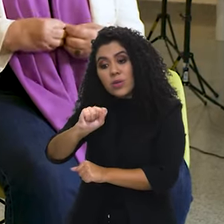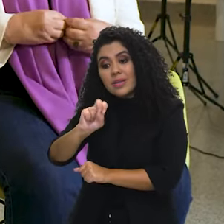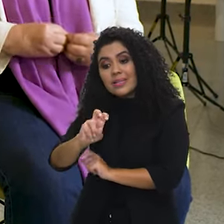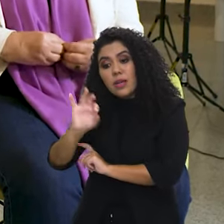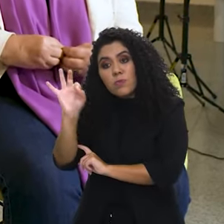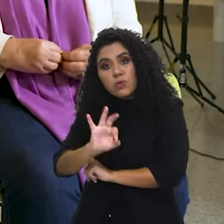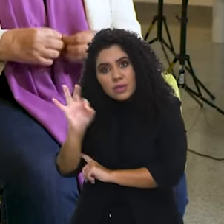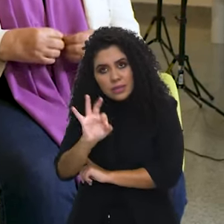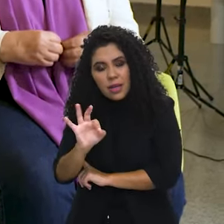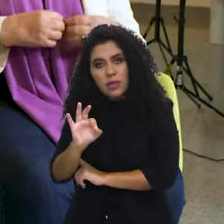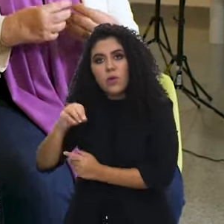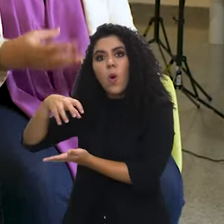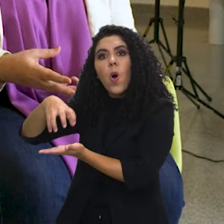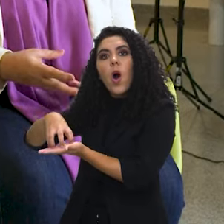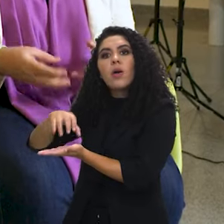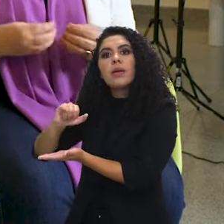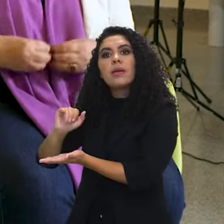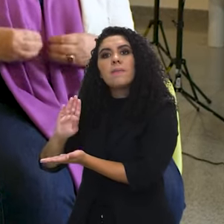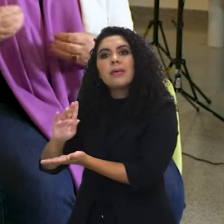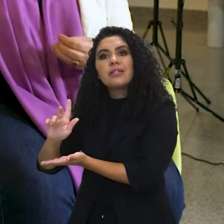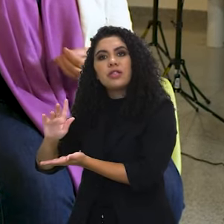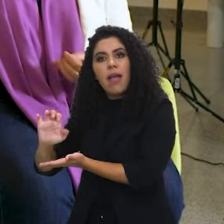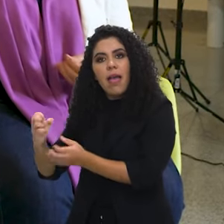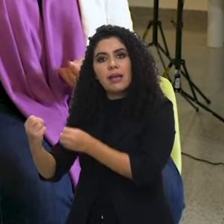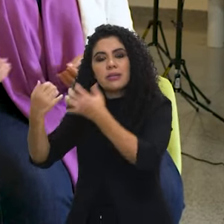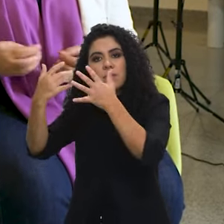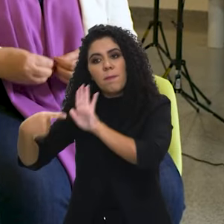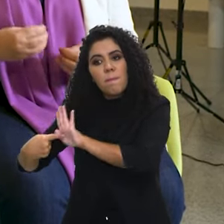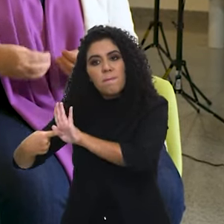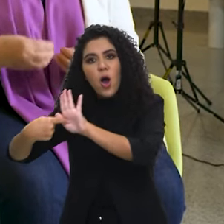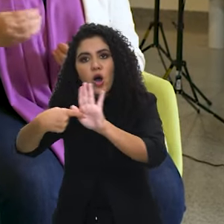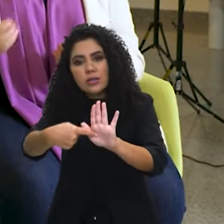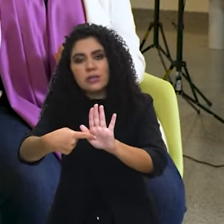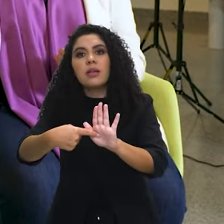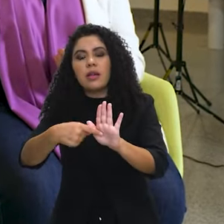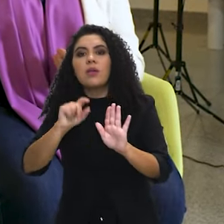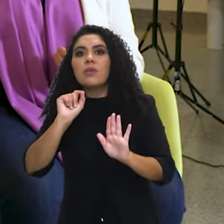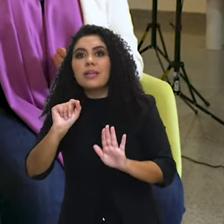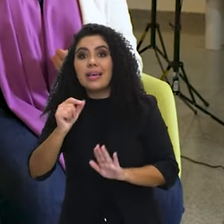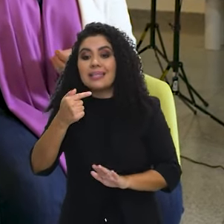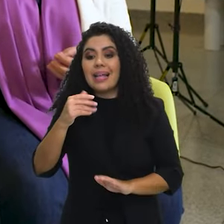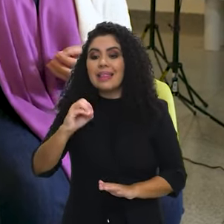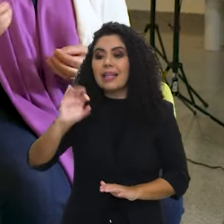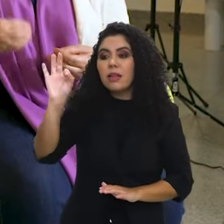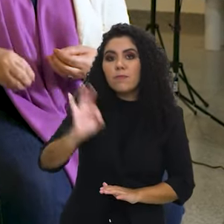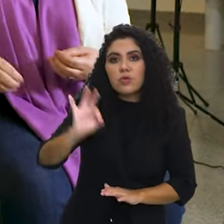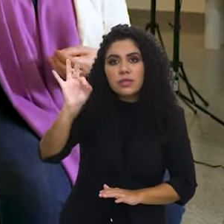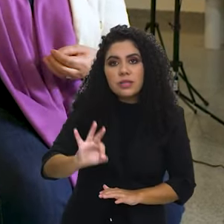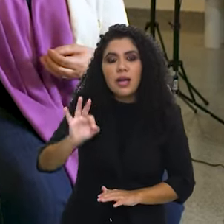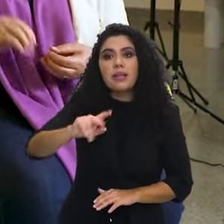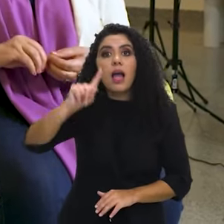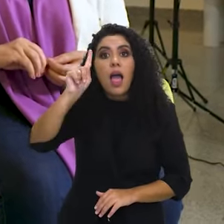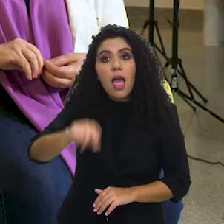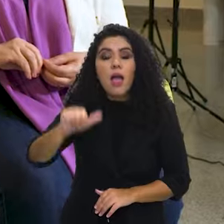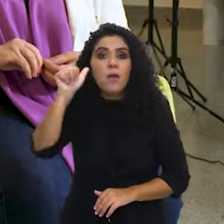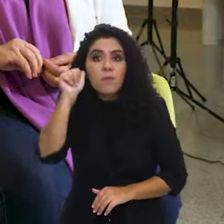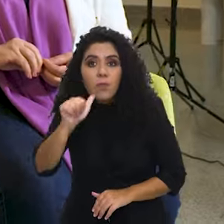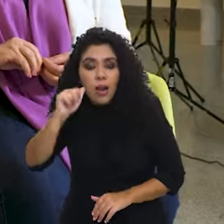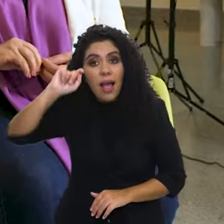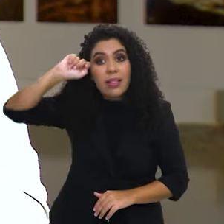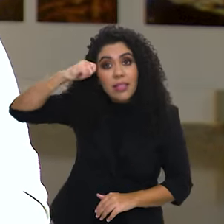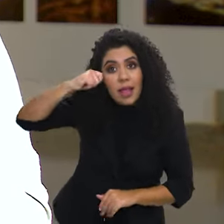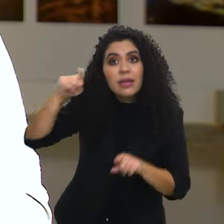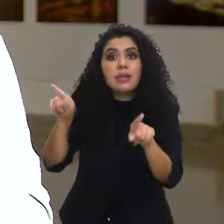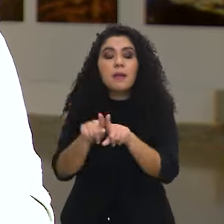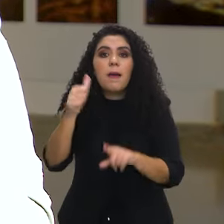ibg mostrou né os dados que 70% das mulheres que vivem em situação de pobreza são negras e mãe solos no